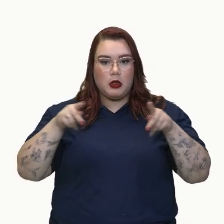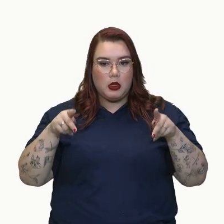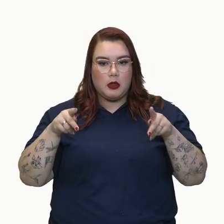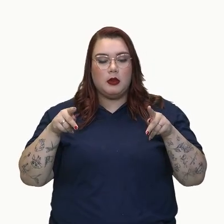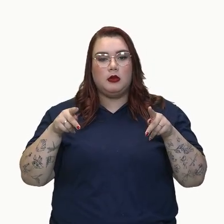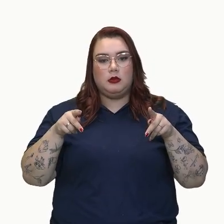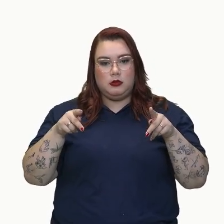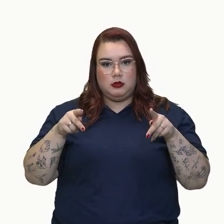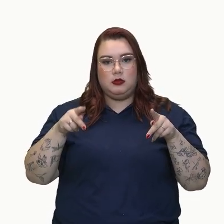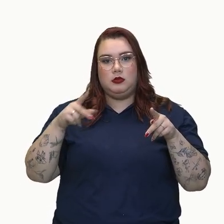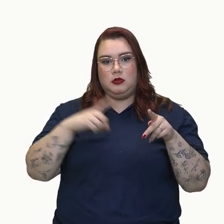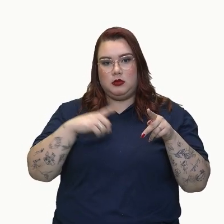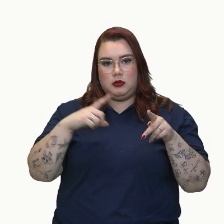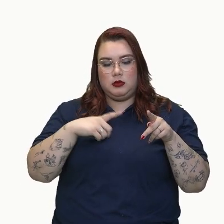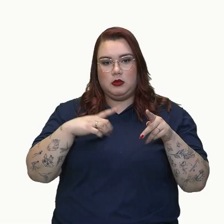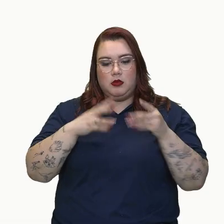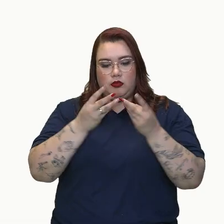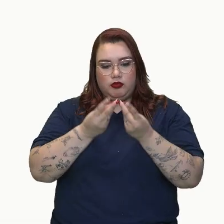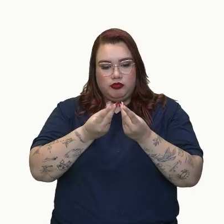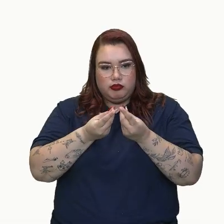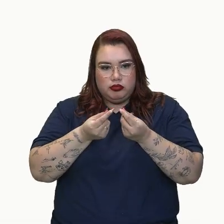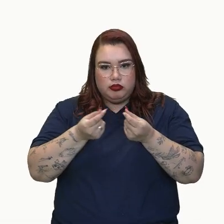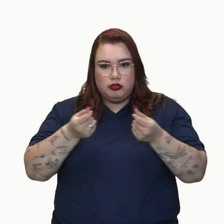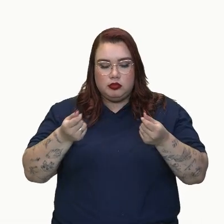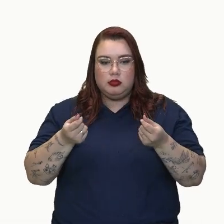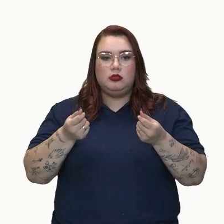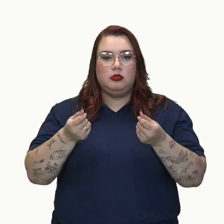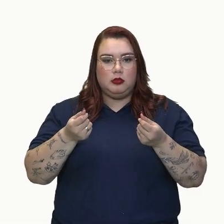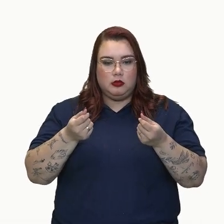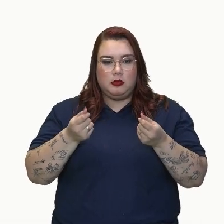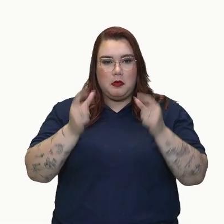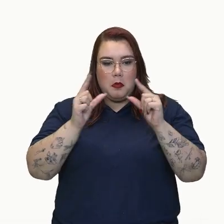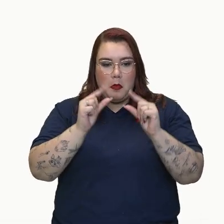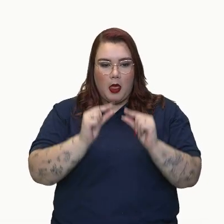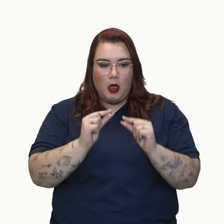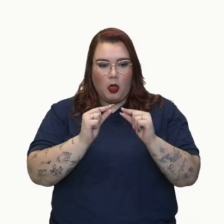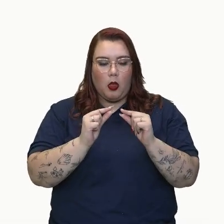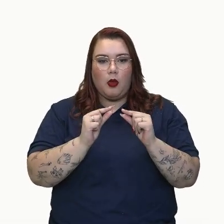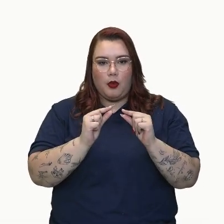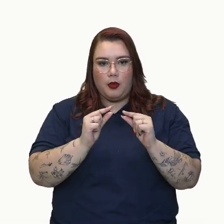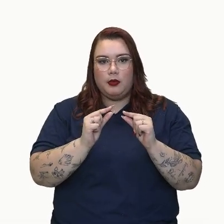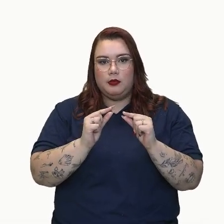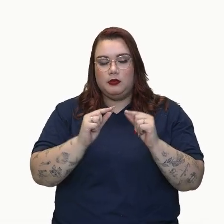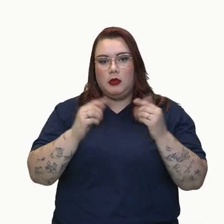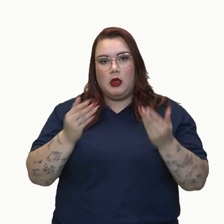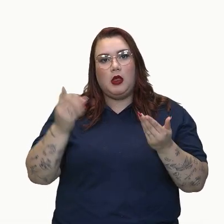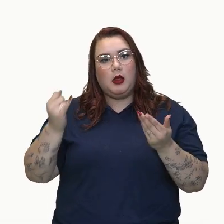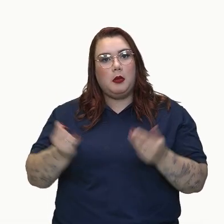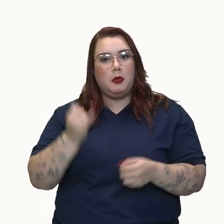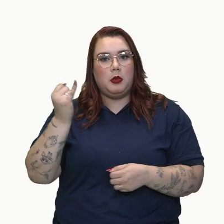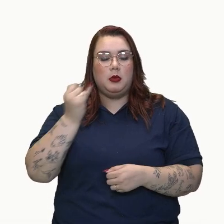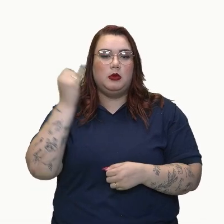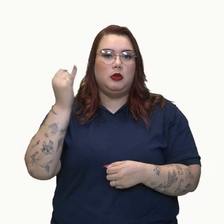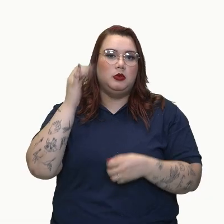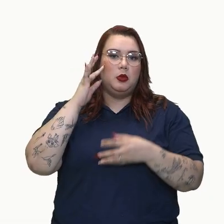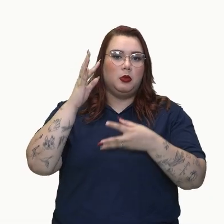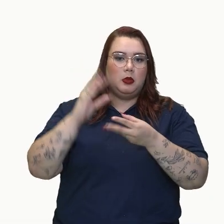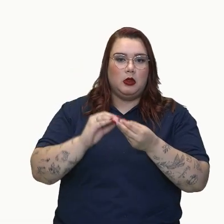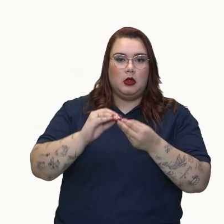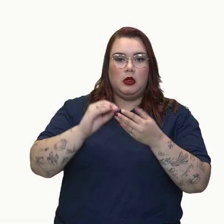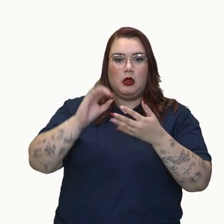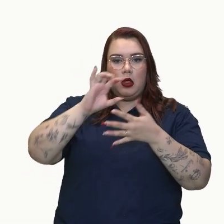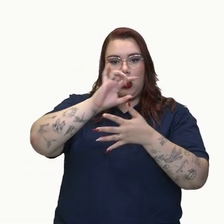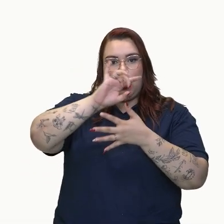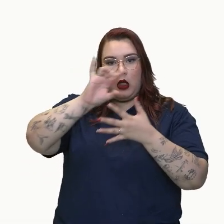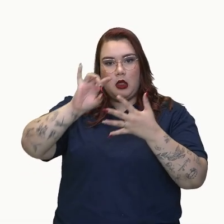tá? Quebrando-as em fragmentos menores. Então é muito importante entender que cada uma